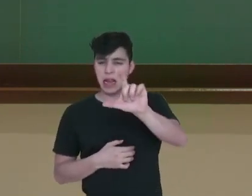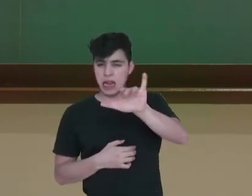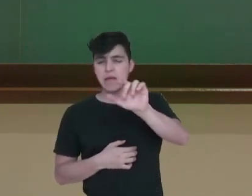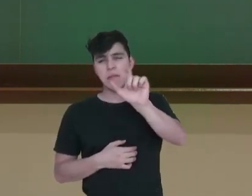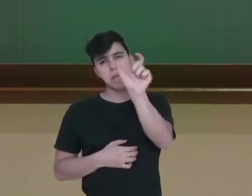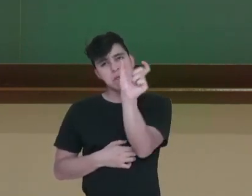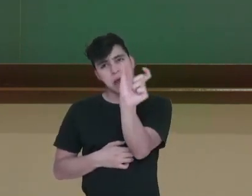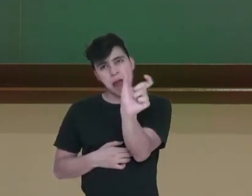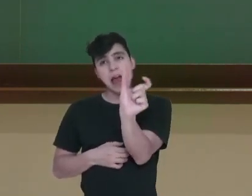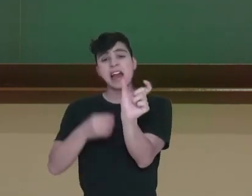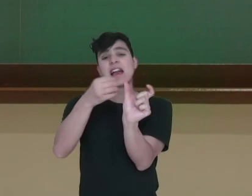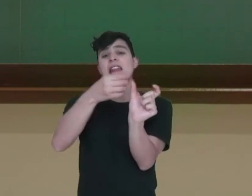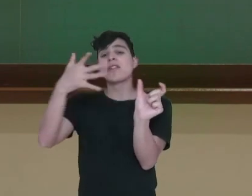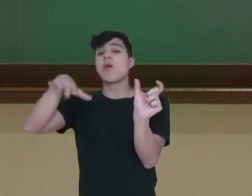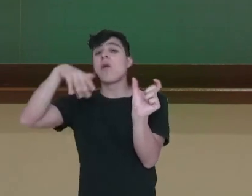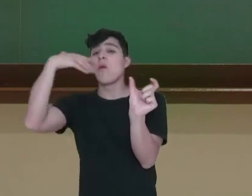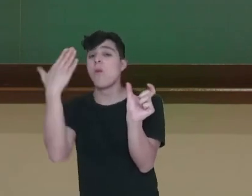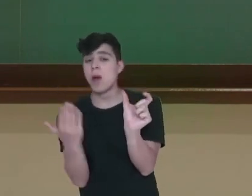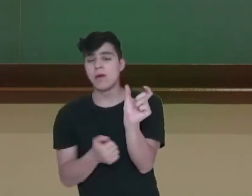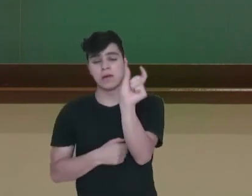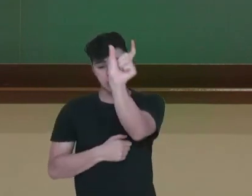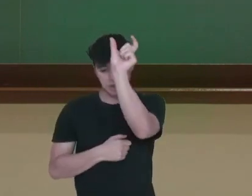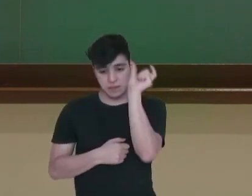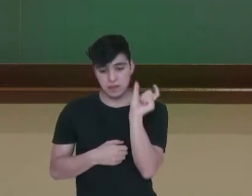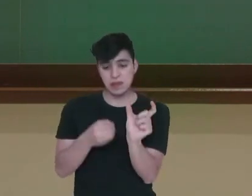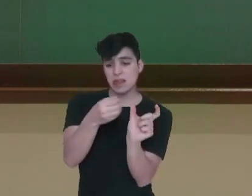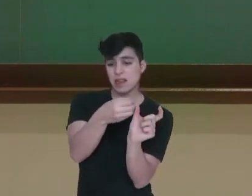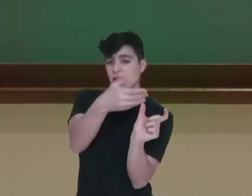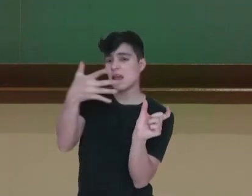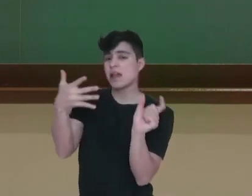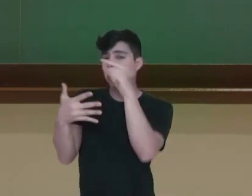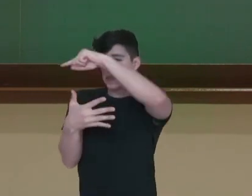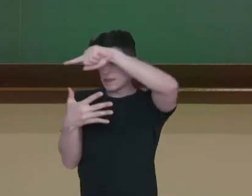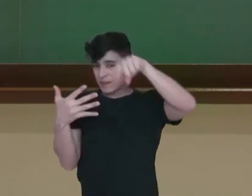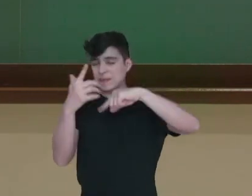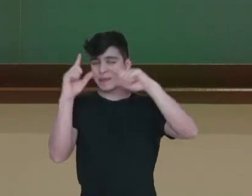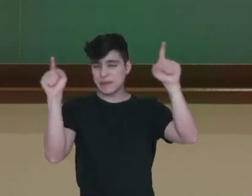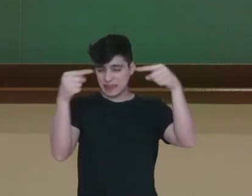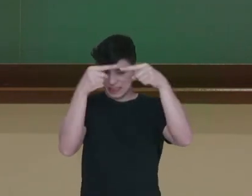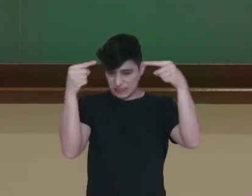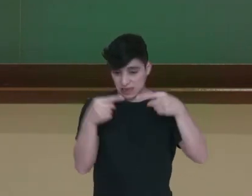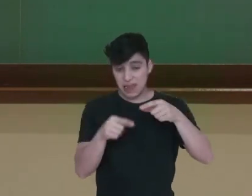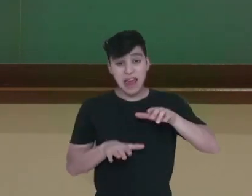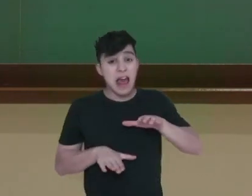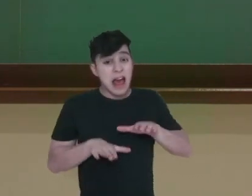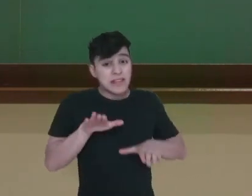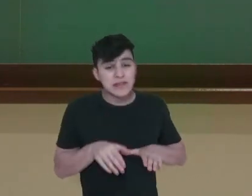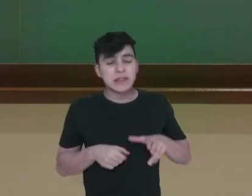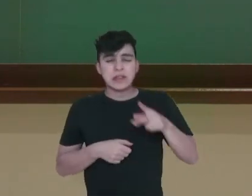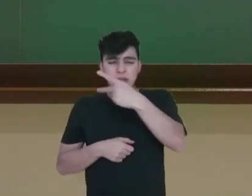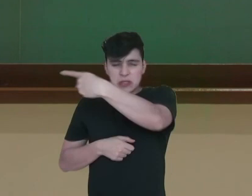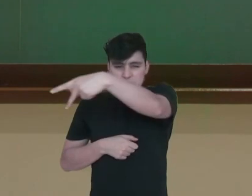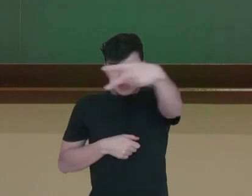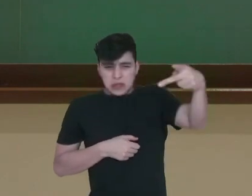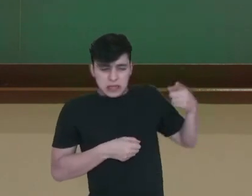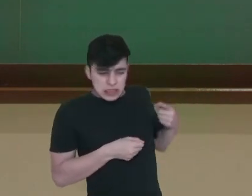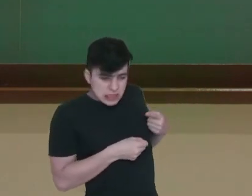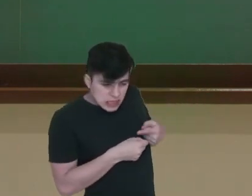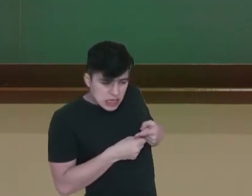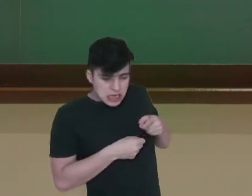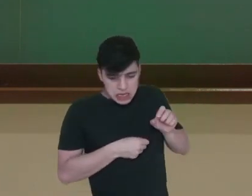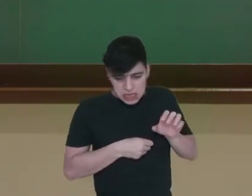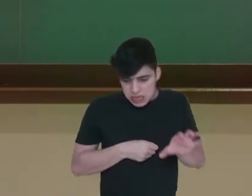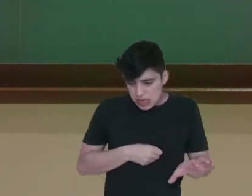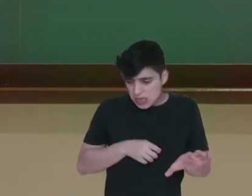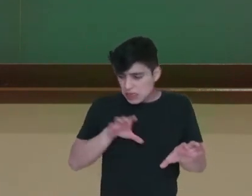região onde você mora, ou na cidade, ou no município onde você está, tem ali uma divisão de locais diferentes,